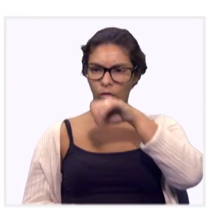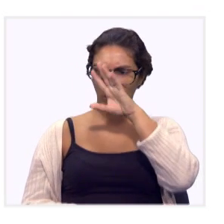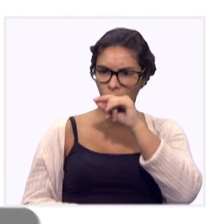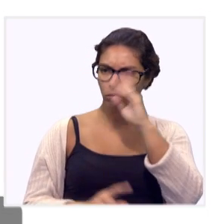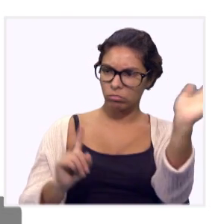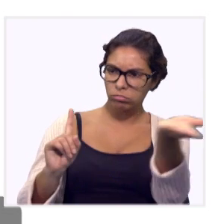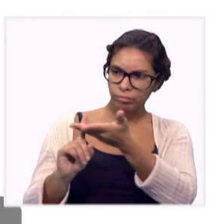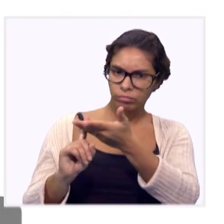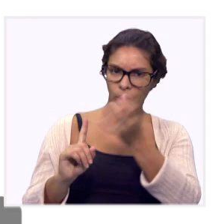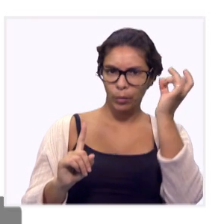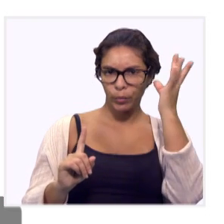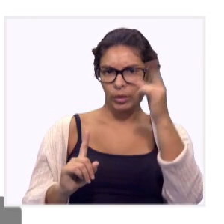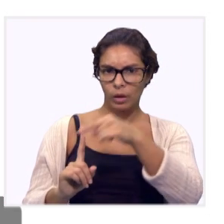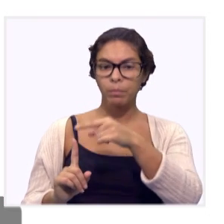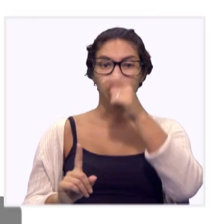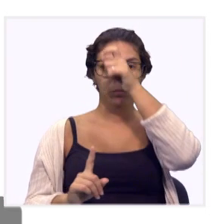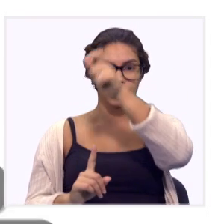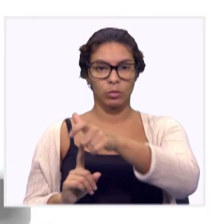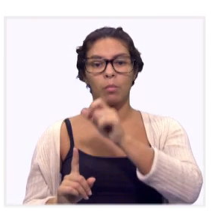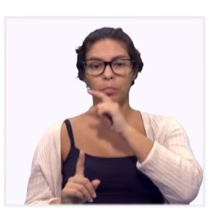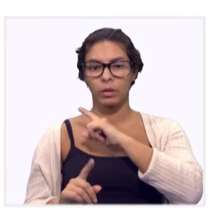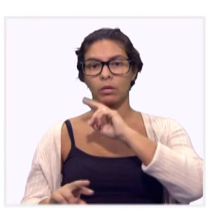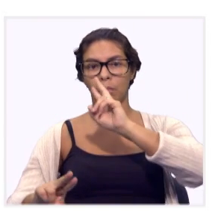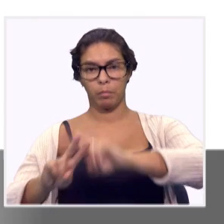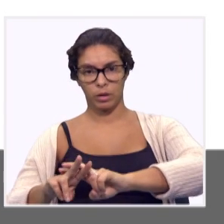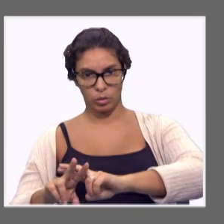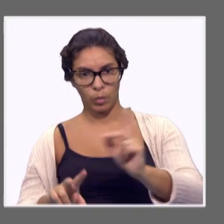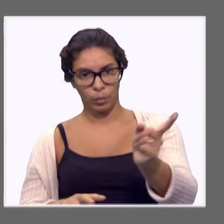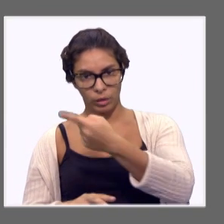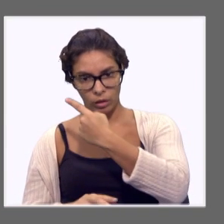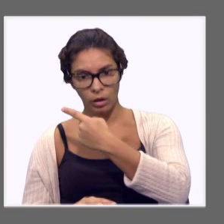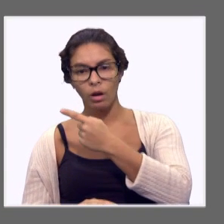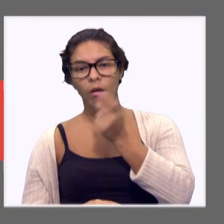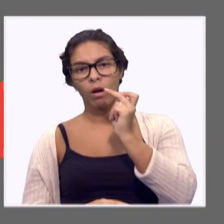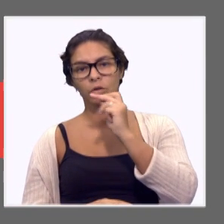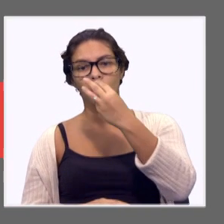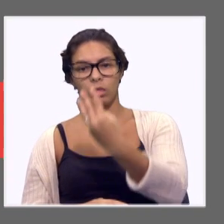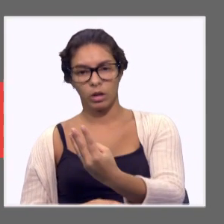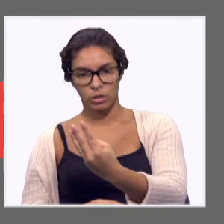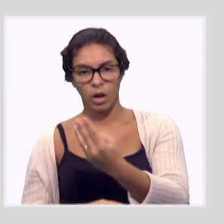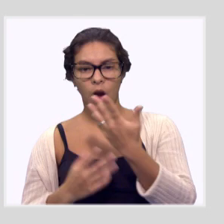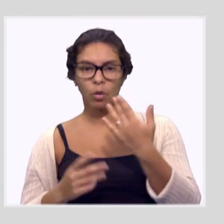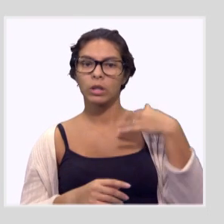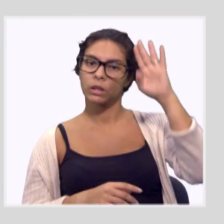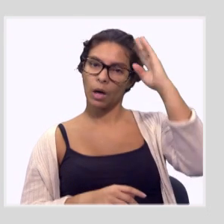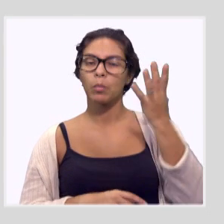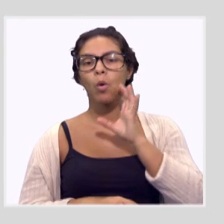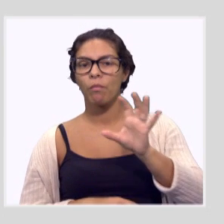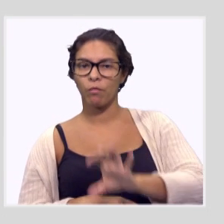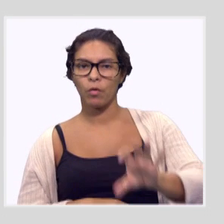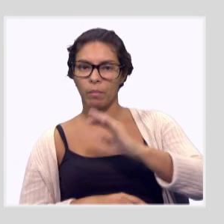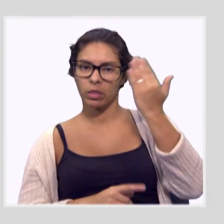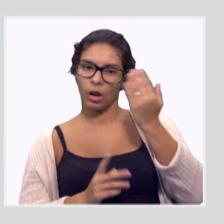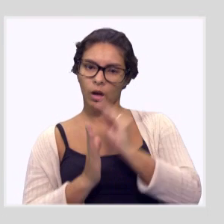decidem processar o impostor. No caso de ganharem, a pessoa pode ser punida com uma pena de prisão até 3 anos. Agora que já sabes